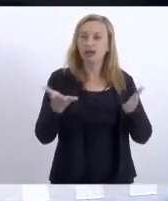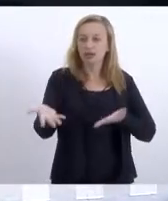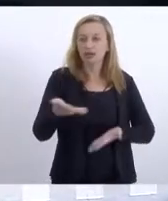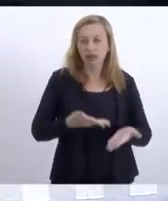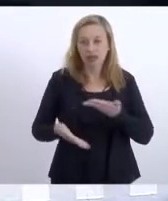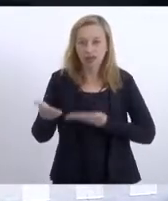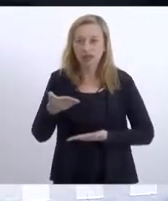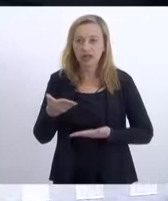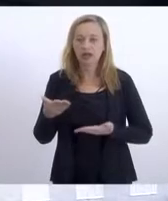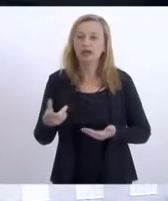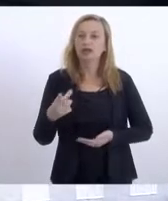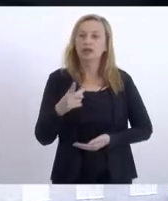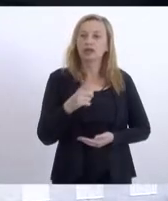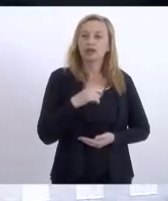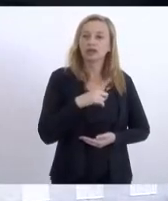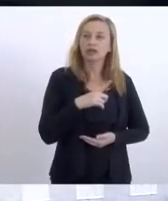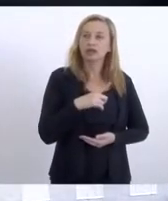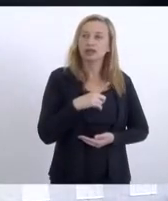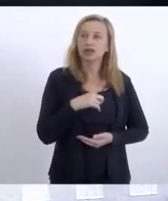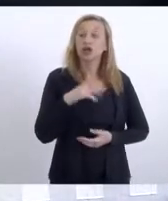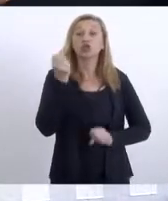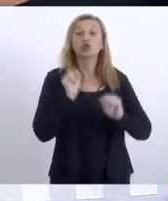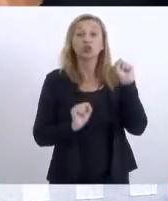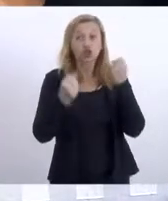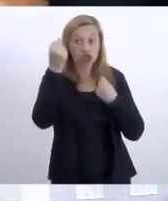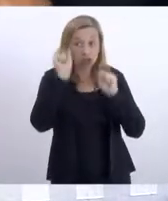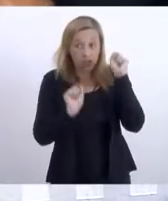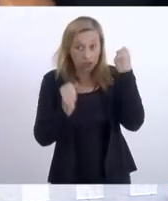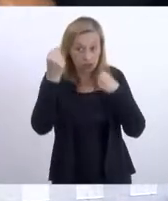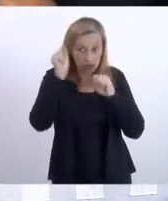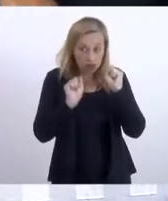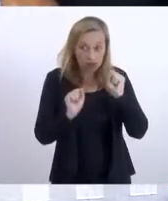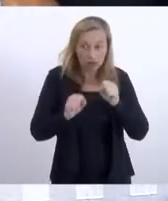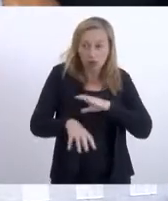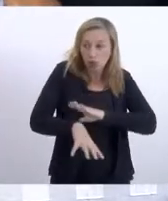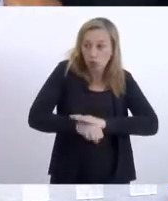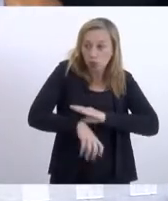IBP, trazermos as indústrias que exploram petróleo, porque tem uma